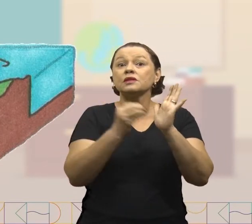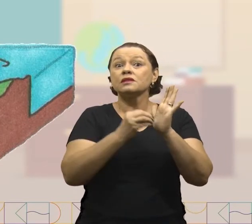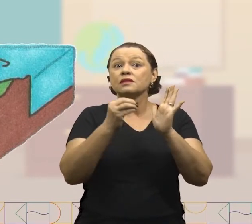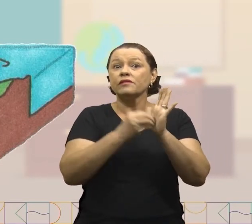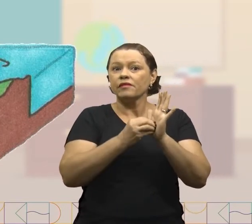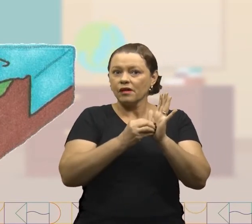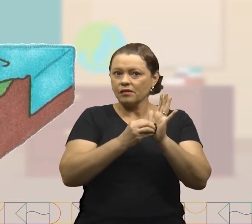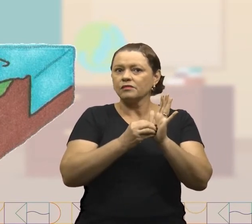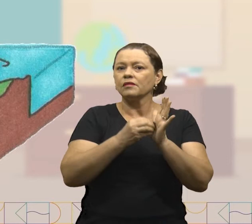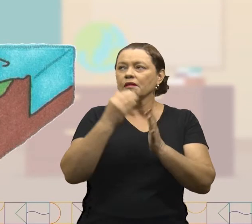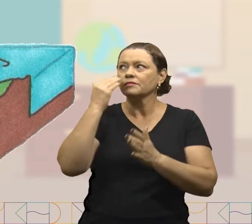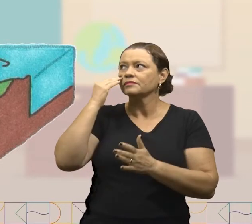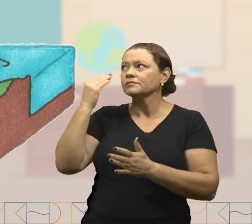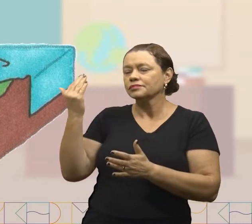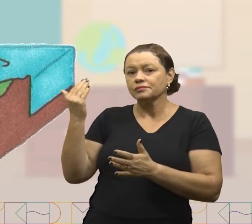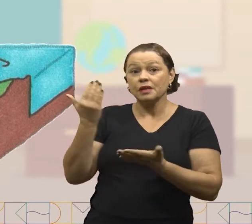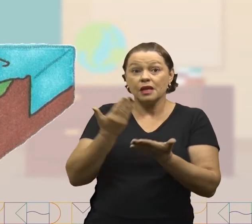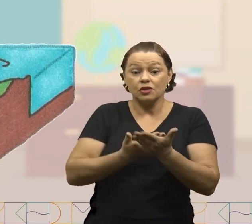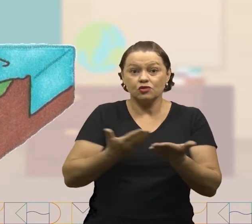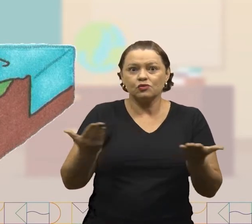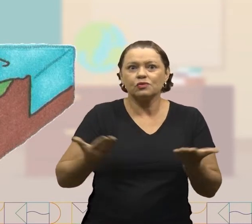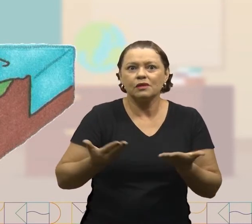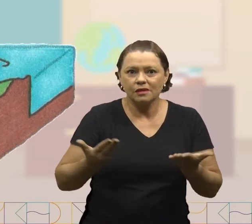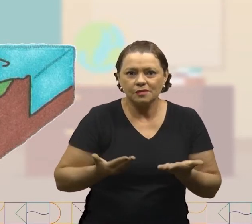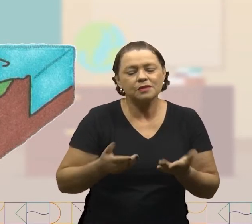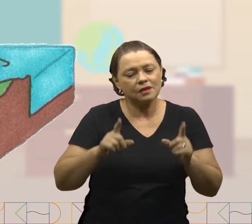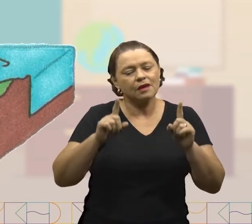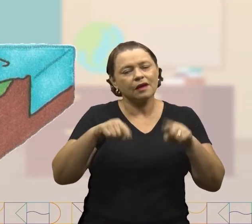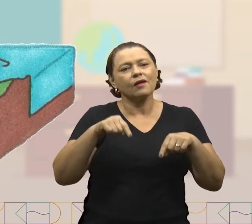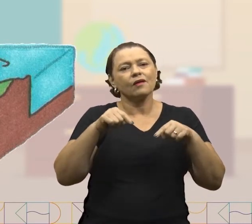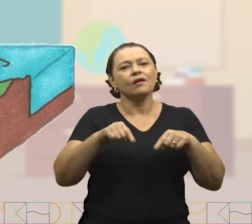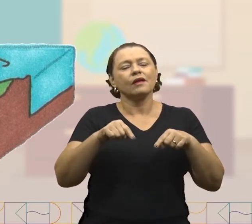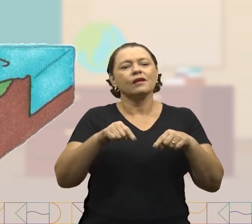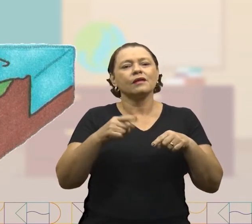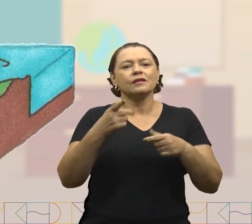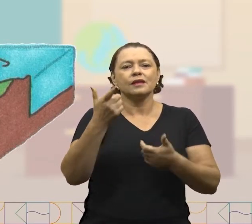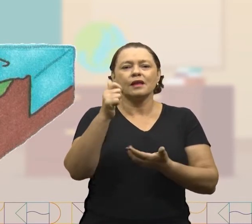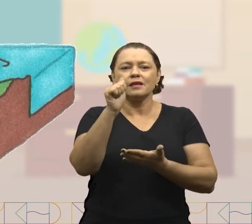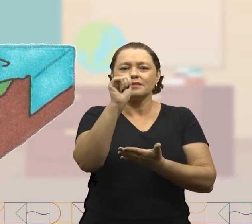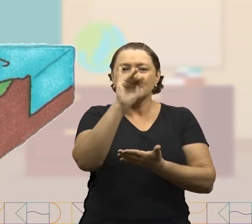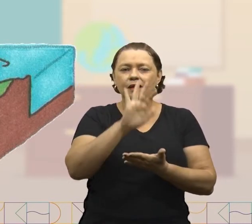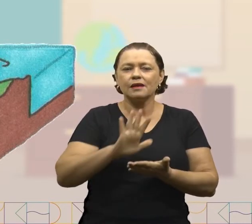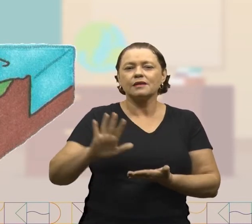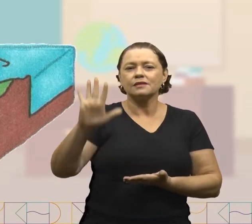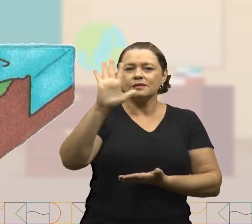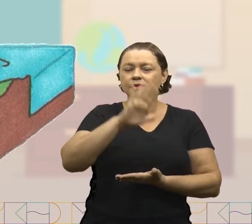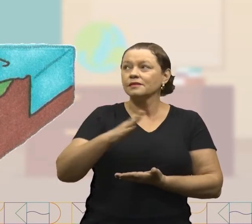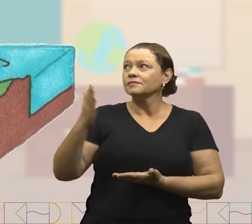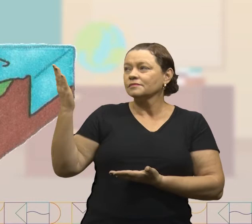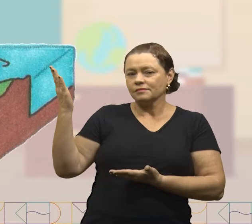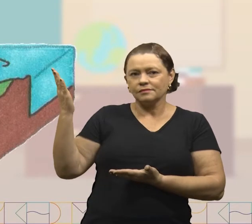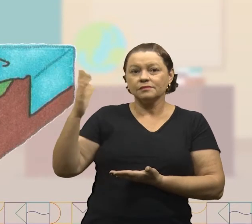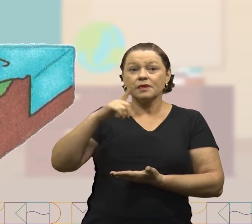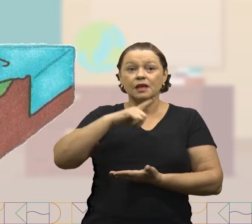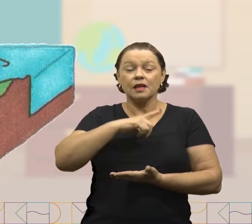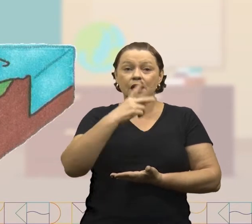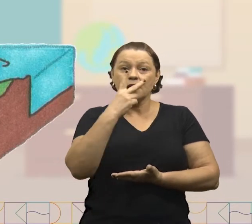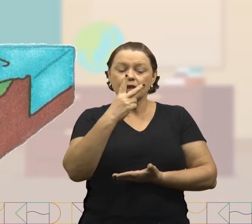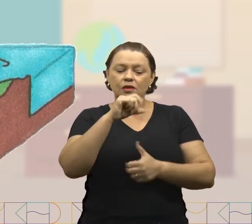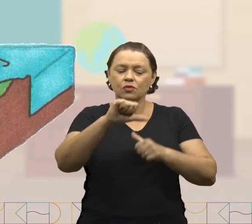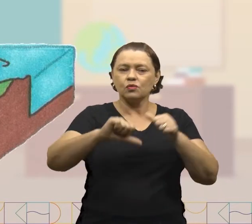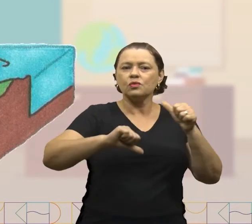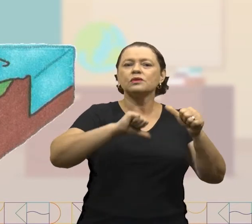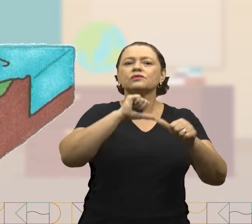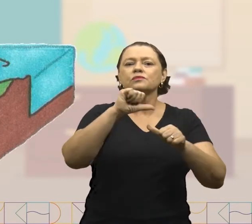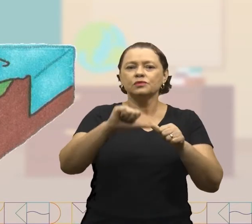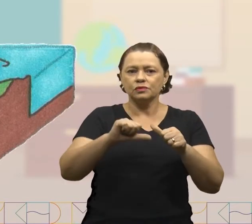Olha, acabamos de ver exatamente essa figura. Ela tem aí nesse esquema duas mudanças de estado,